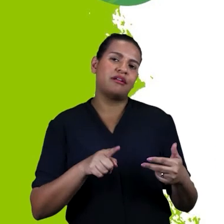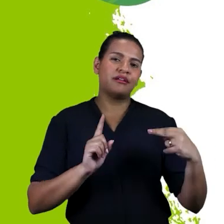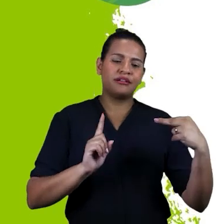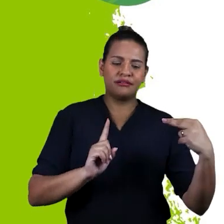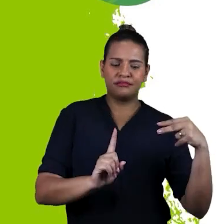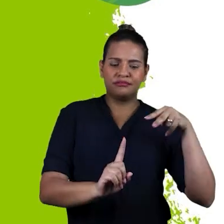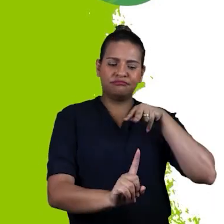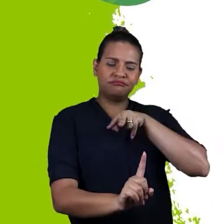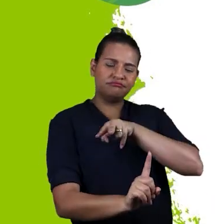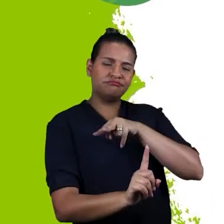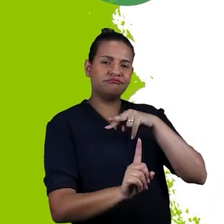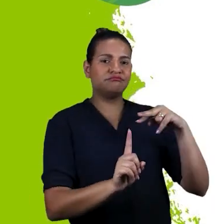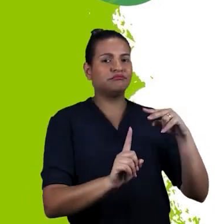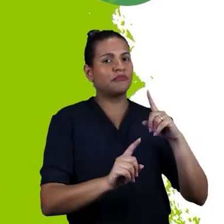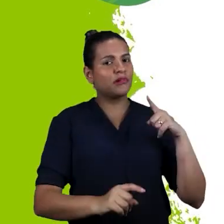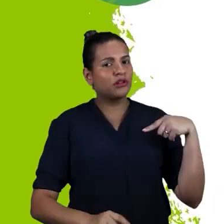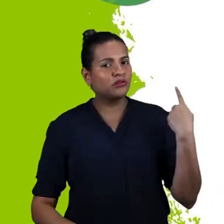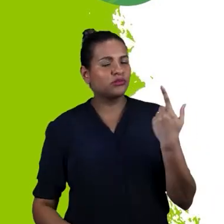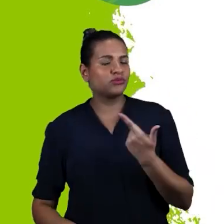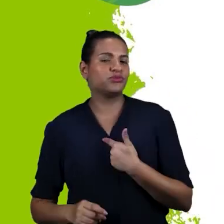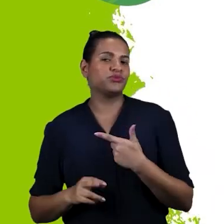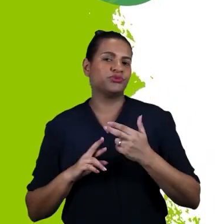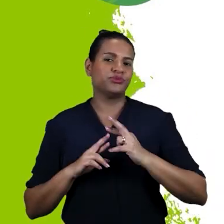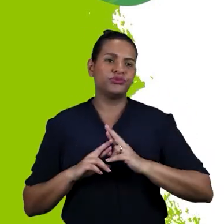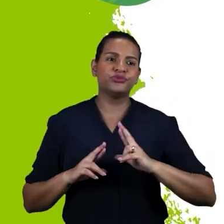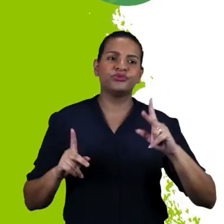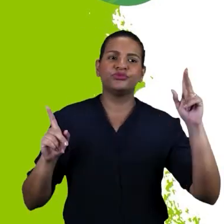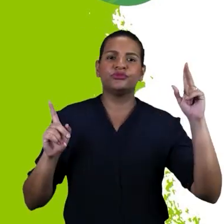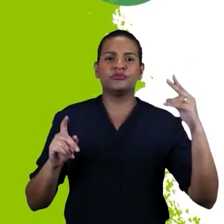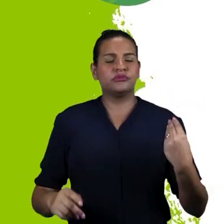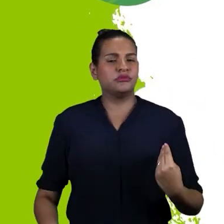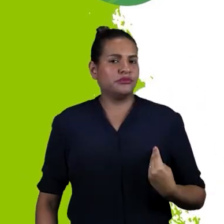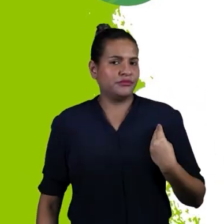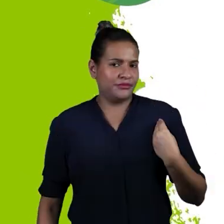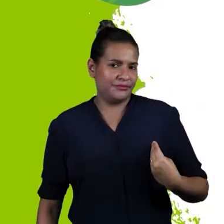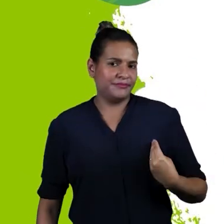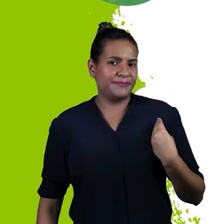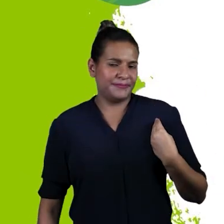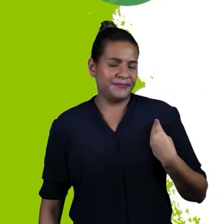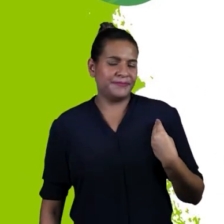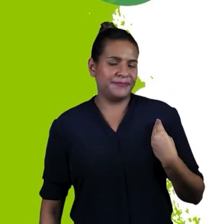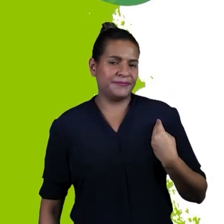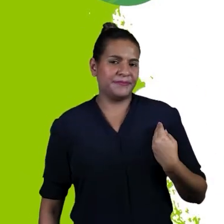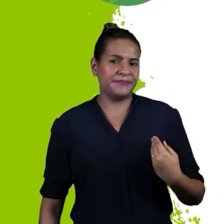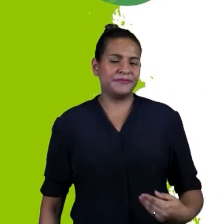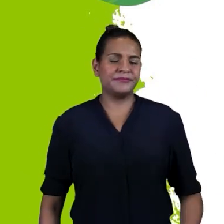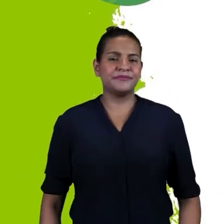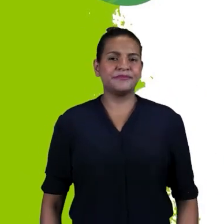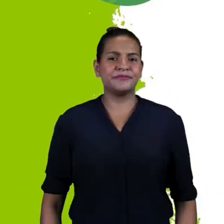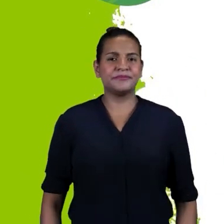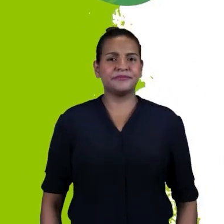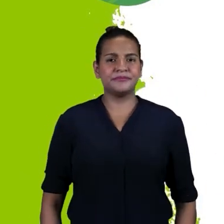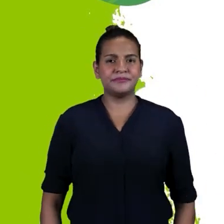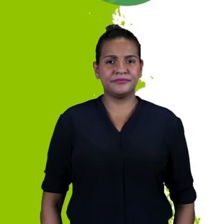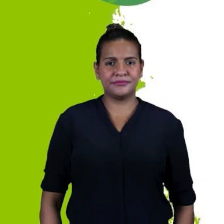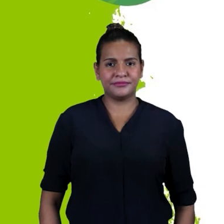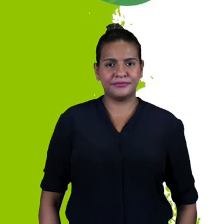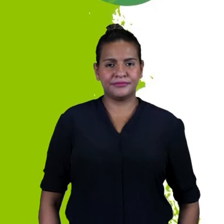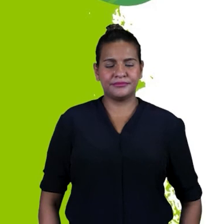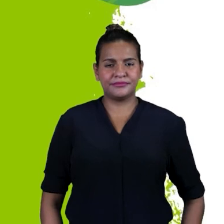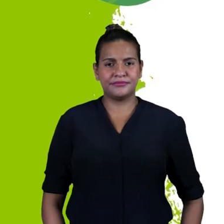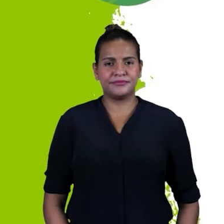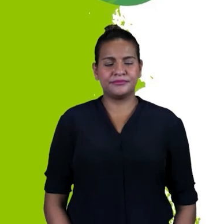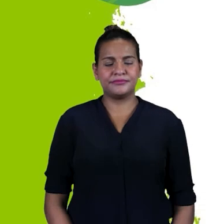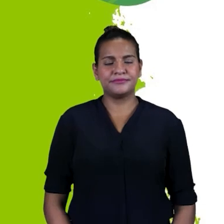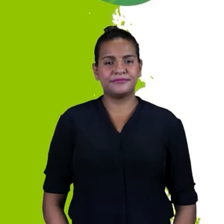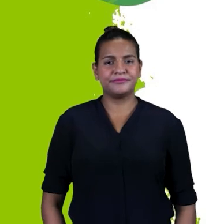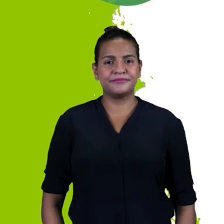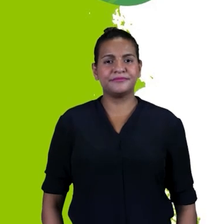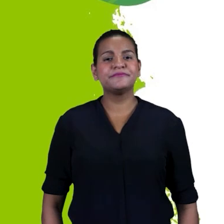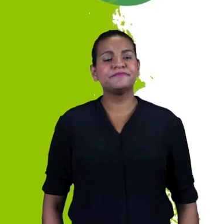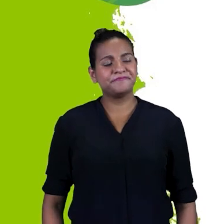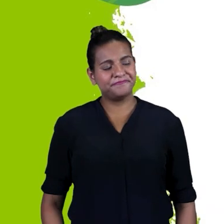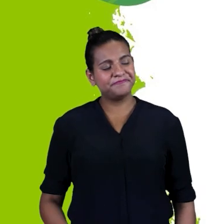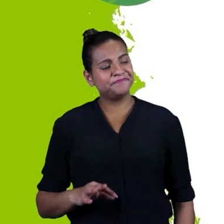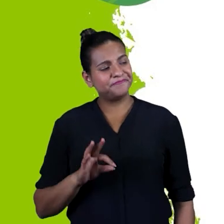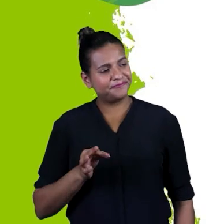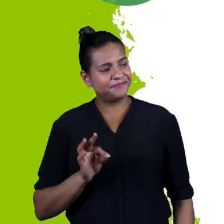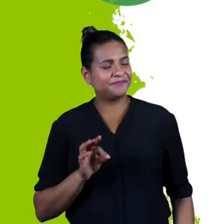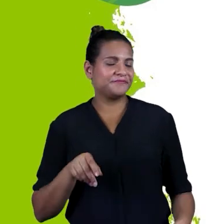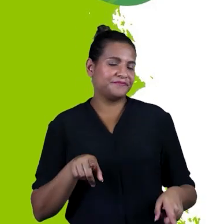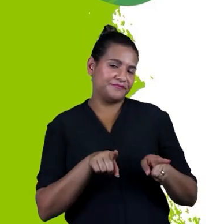o que vai diferenciar a forma que a gente vive, né, na sociedade.